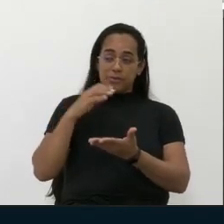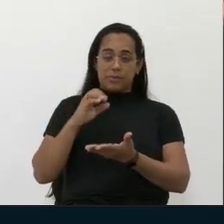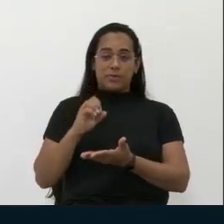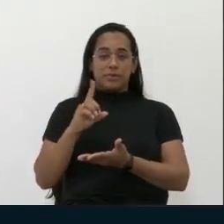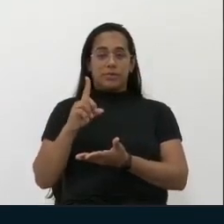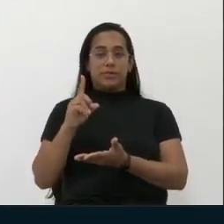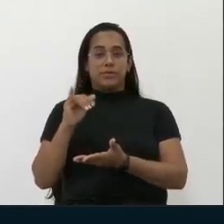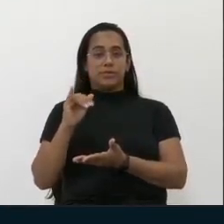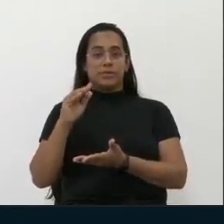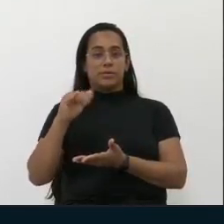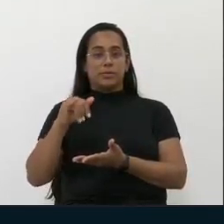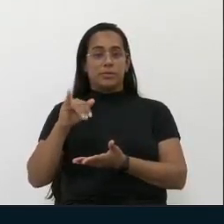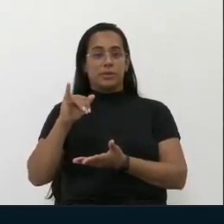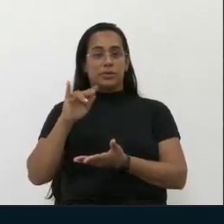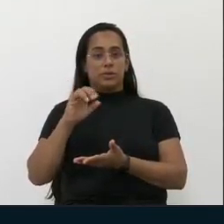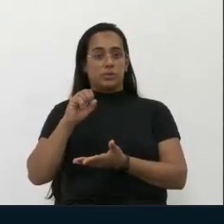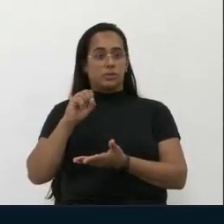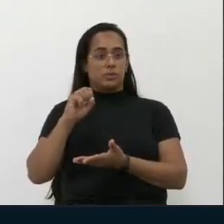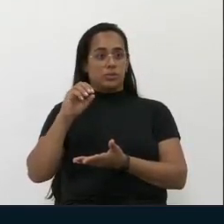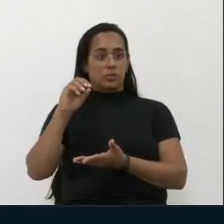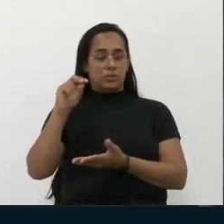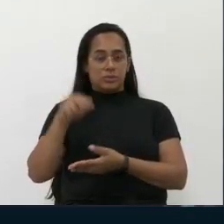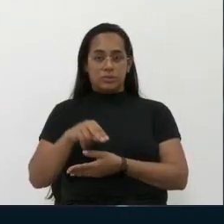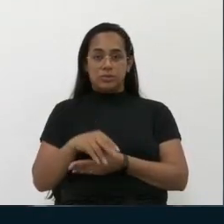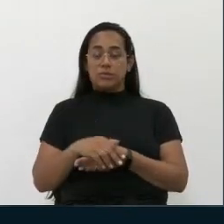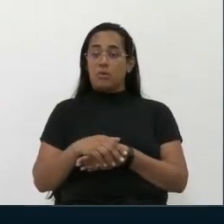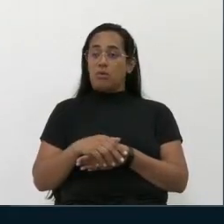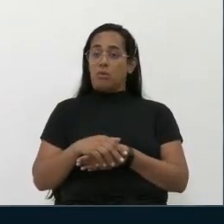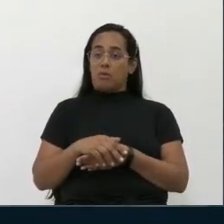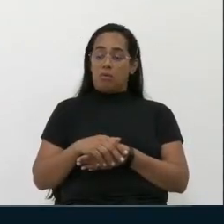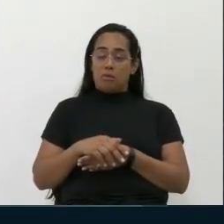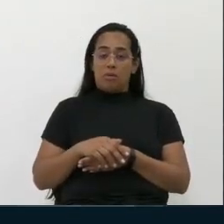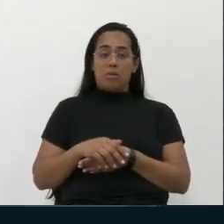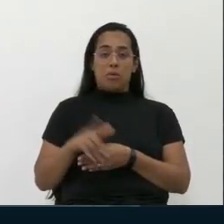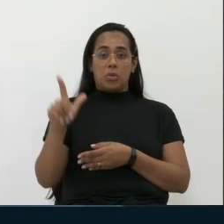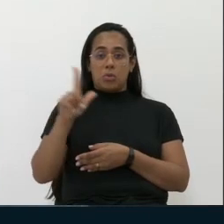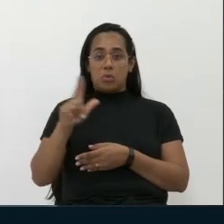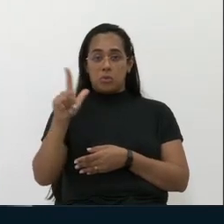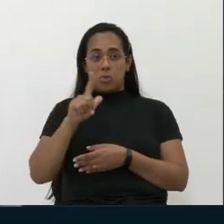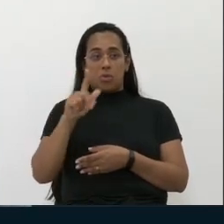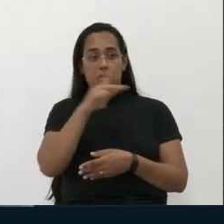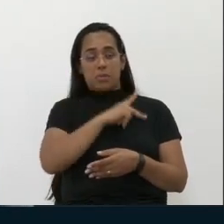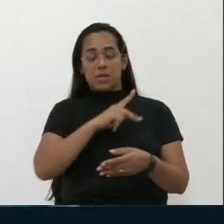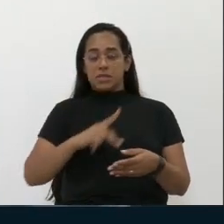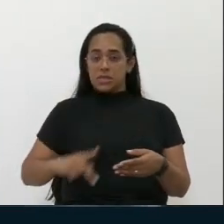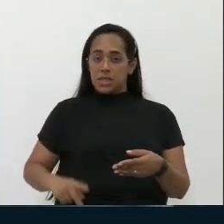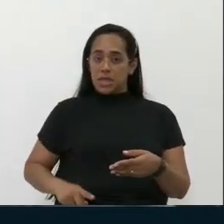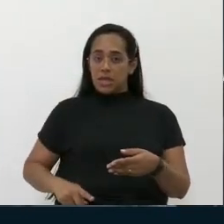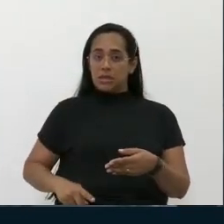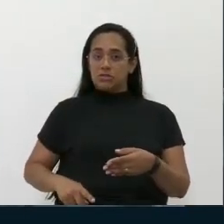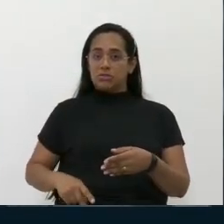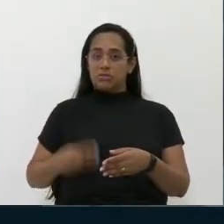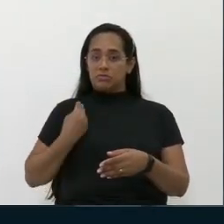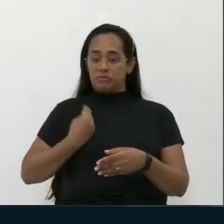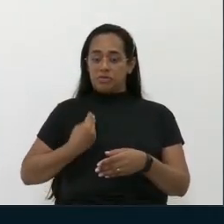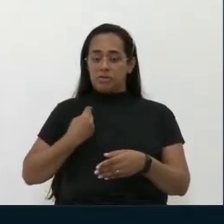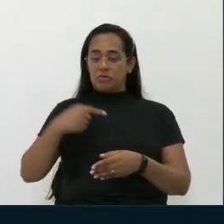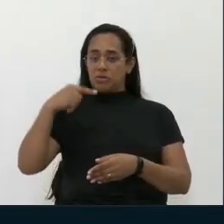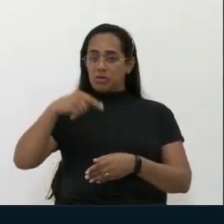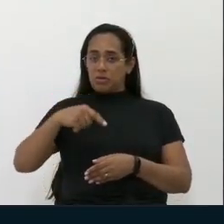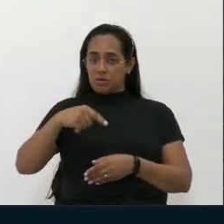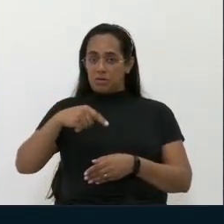que o presidente Lula vai estar em Guarulhos. Na próxima, que dia que é? Na próxima semana, é